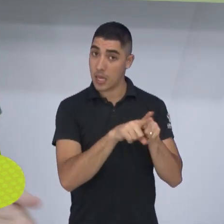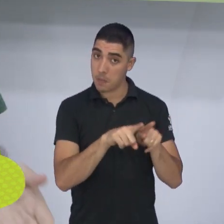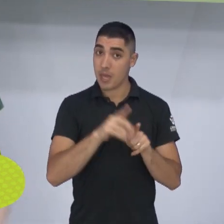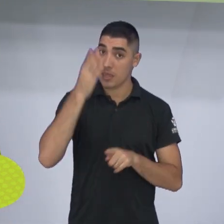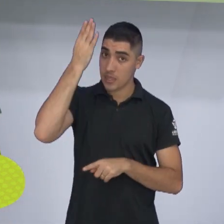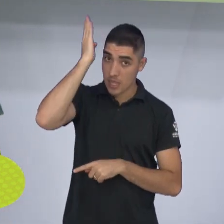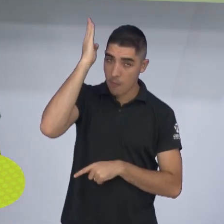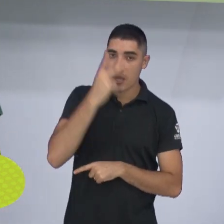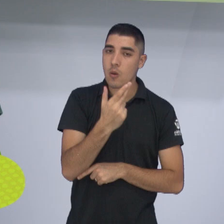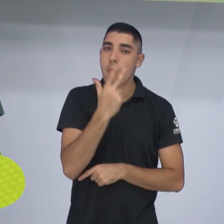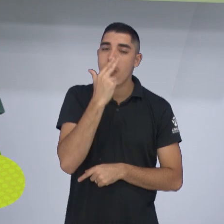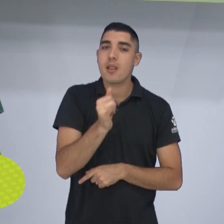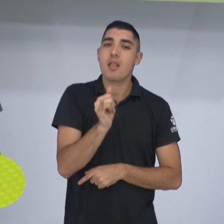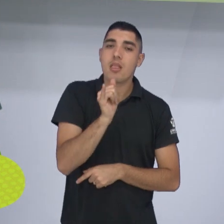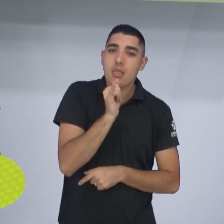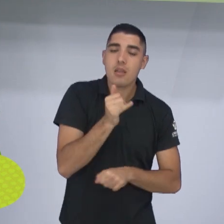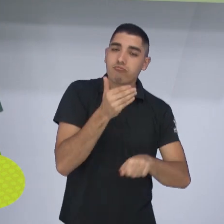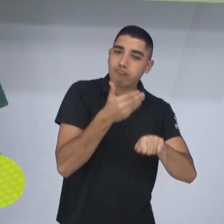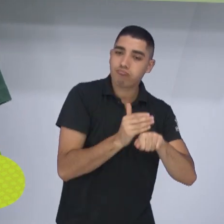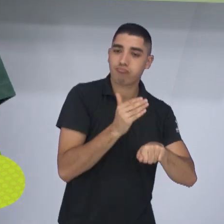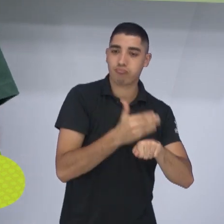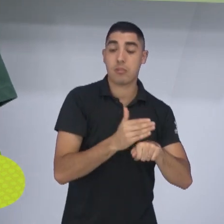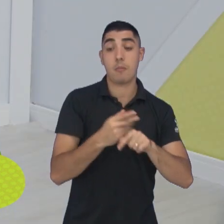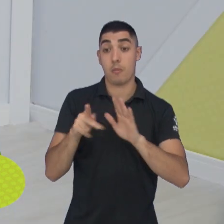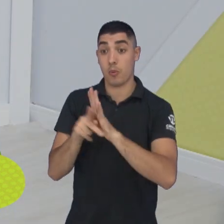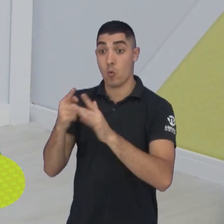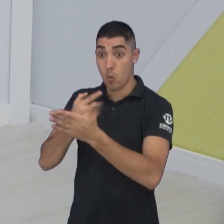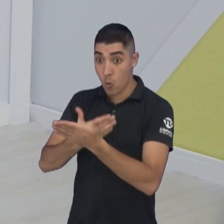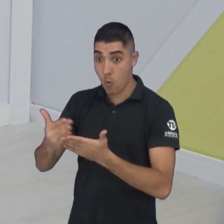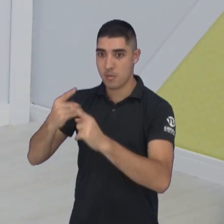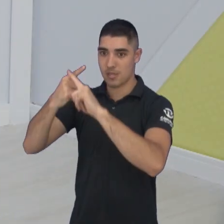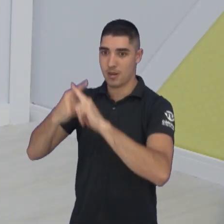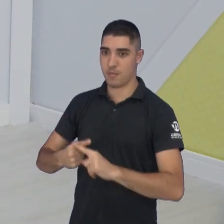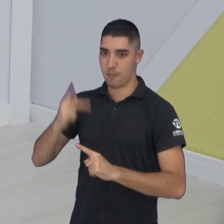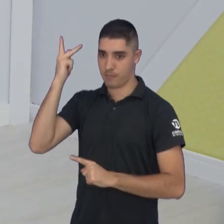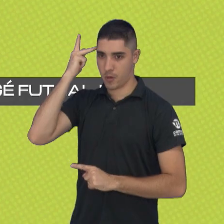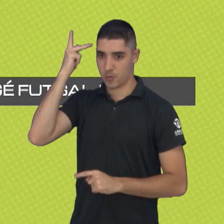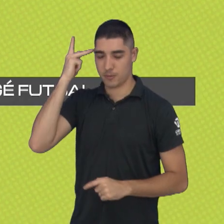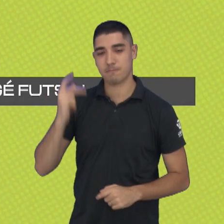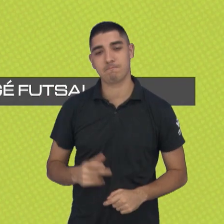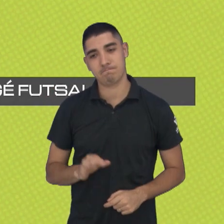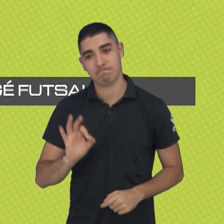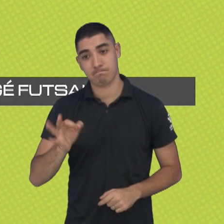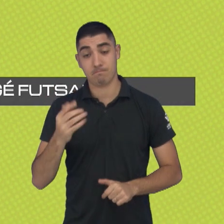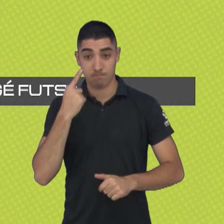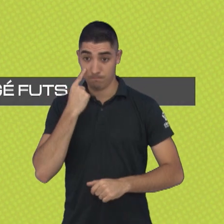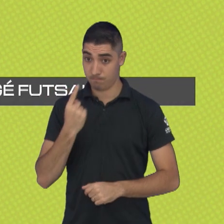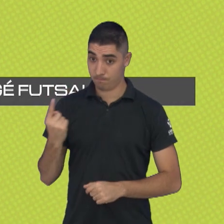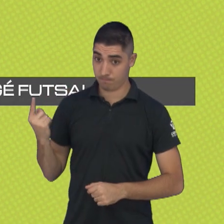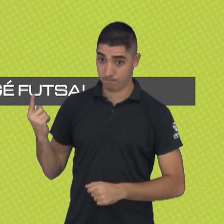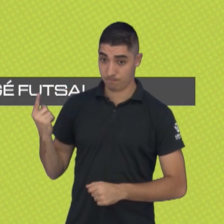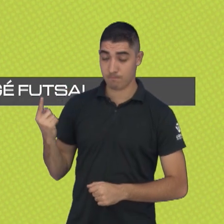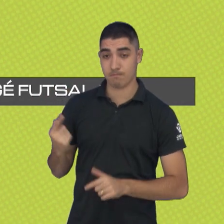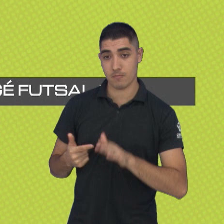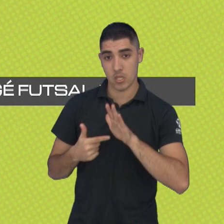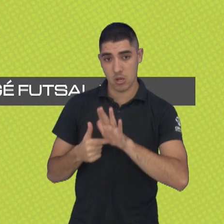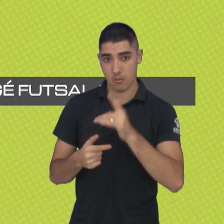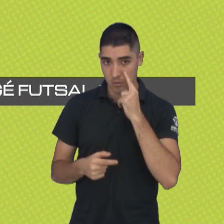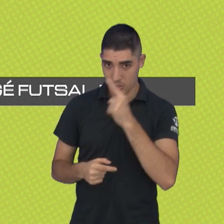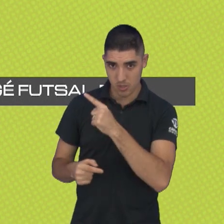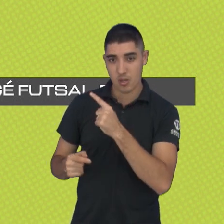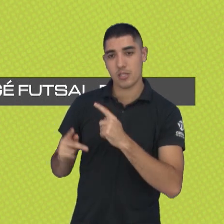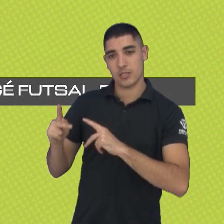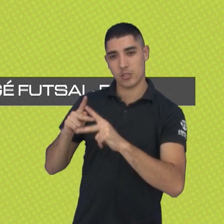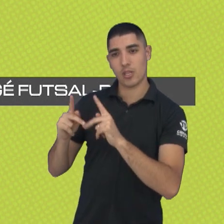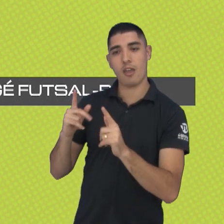né, entre aspas, para disputar Super Campeonato Paulista. Pois é. O Matheus colocou aqui pra gente já a tabela, então aquilo que eu falei, o São José 2-1 em cima do